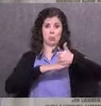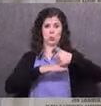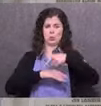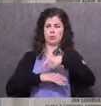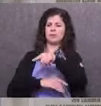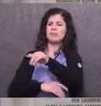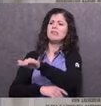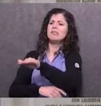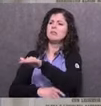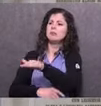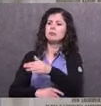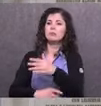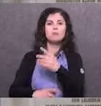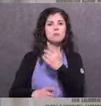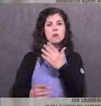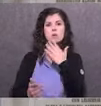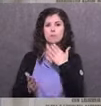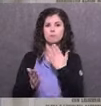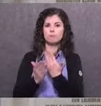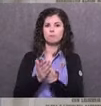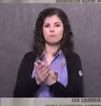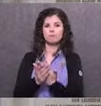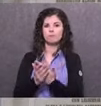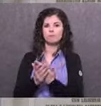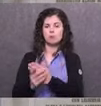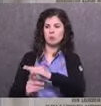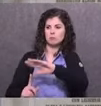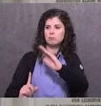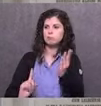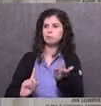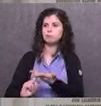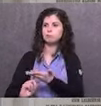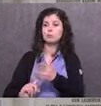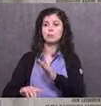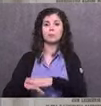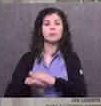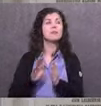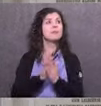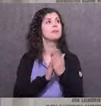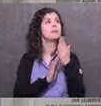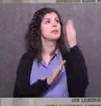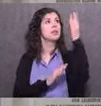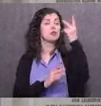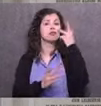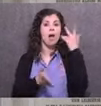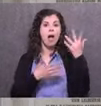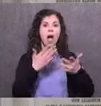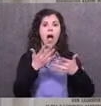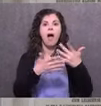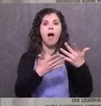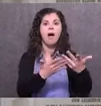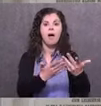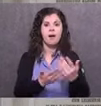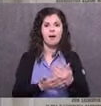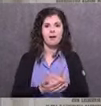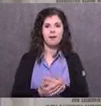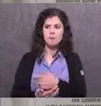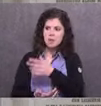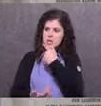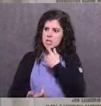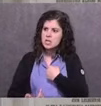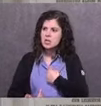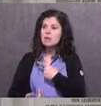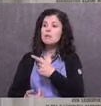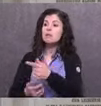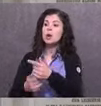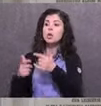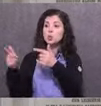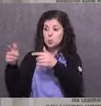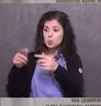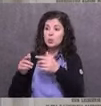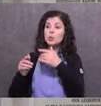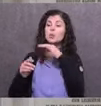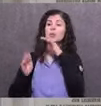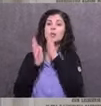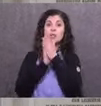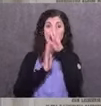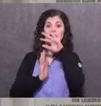te conjuro pelo Deus vivo, que nos declares se és tu o Messias, o Filho de